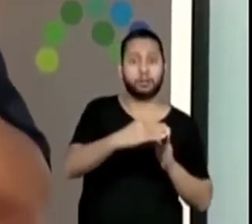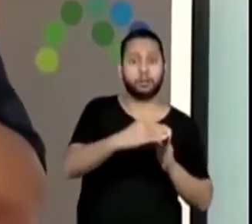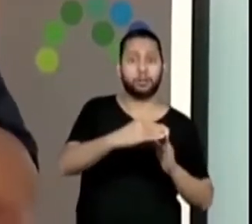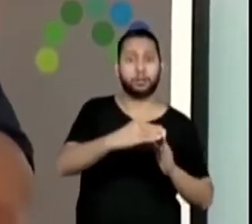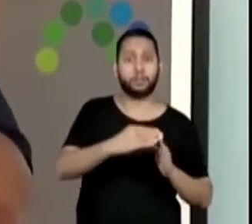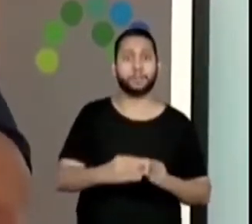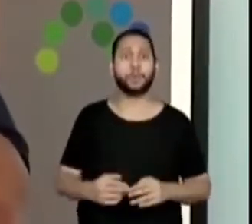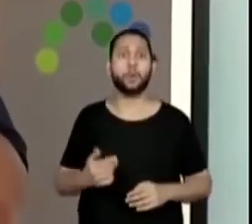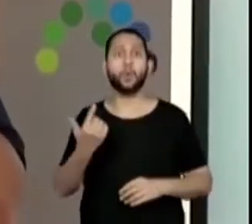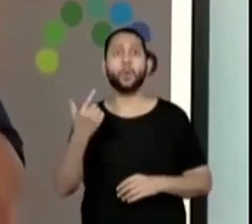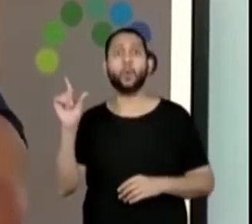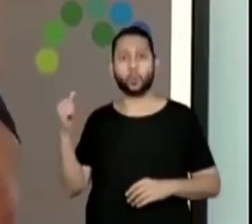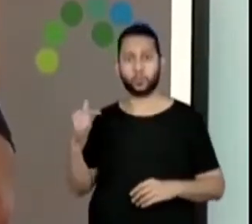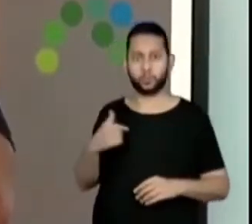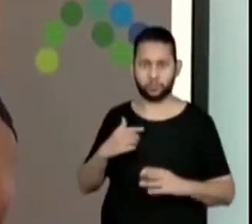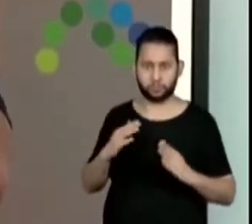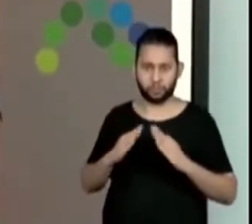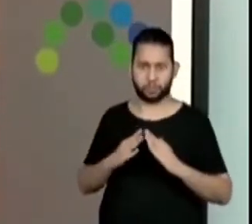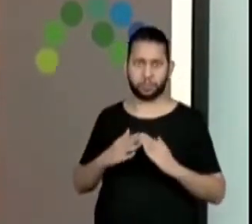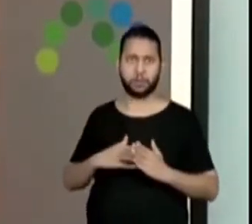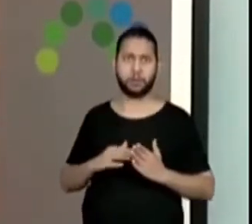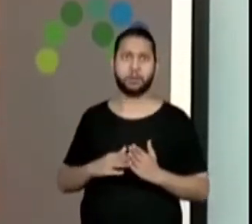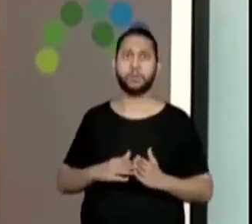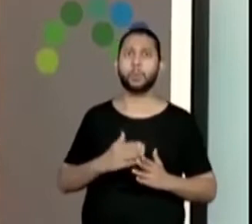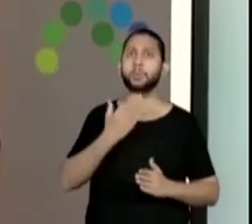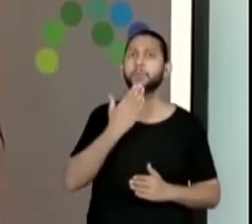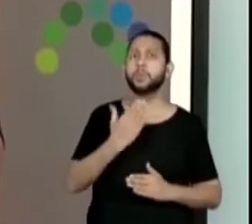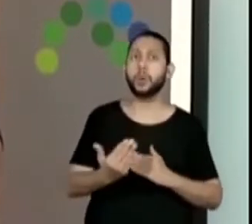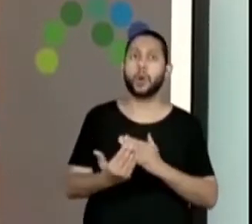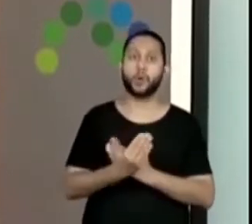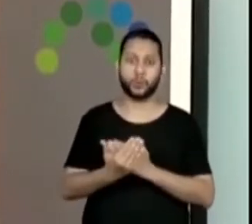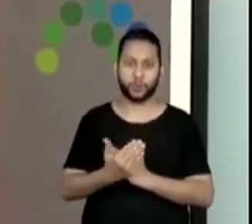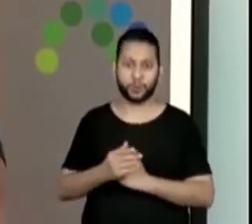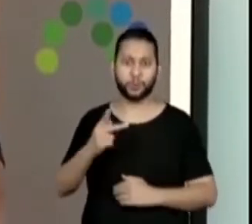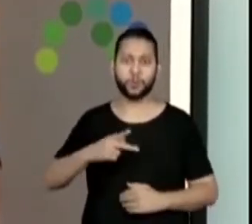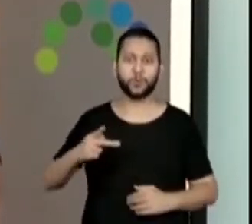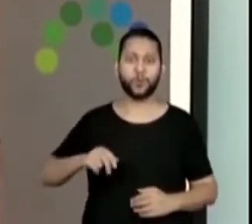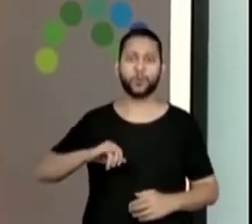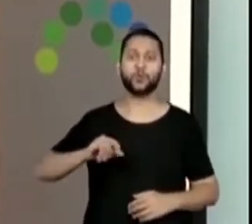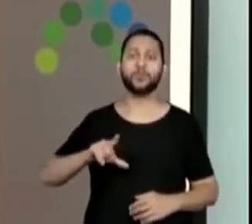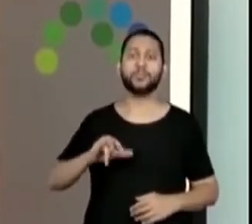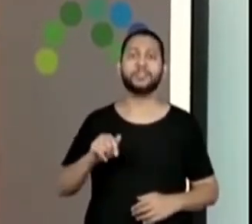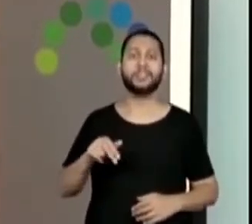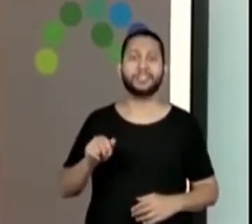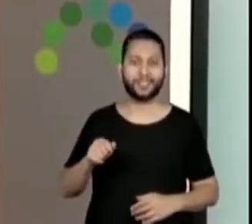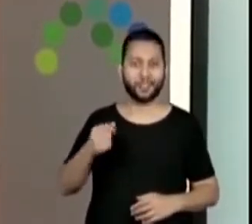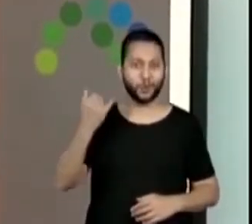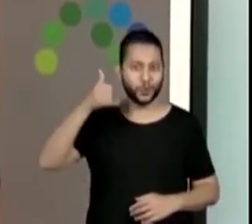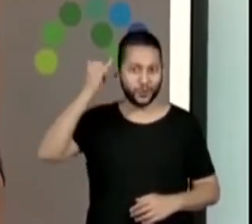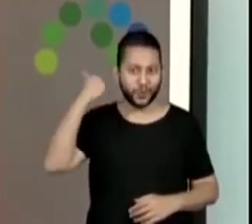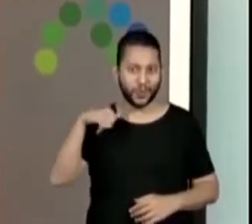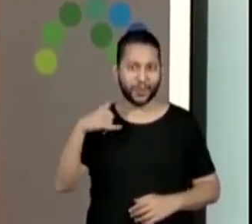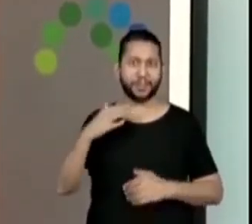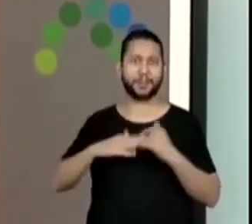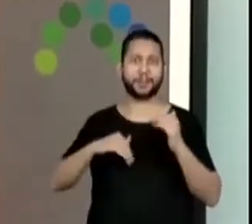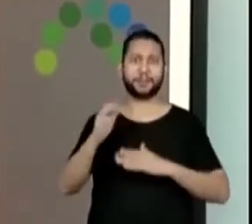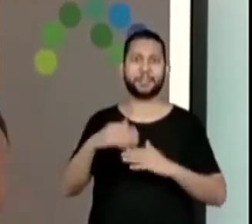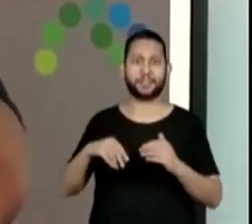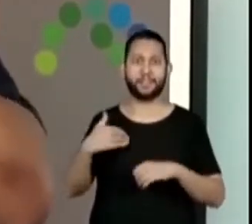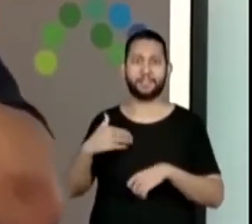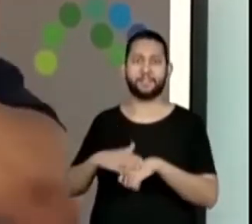aqui é uma outra cartolina que tinha lá, e eu pedi ajuda para a Pro Juliana do primeiro ano. Ela é mais habilidosa que eu. Então, olha